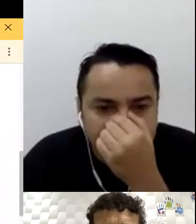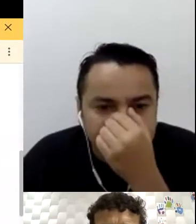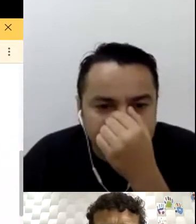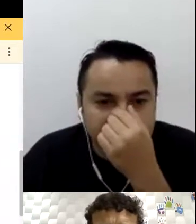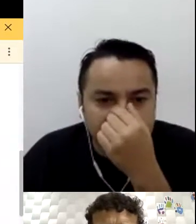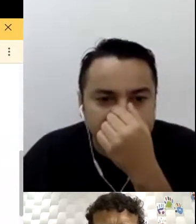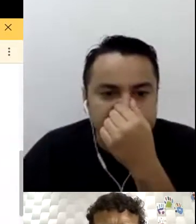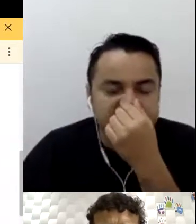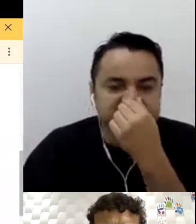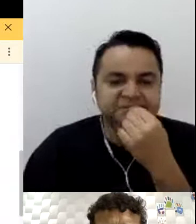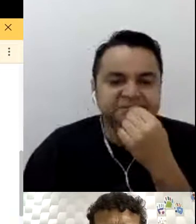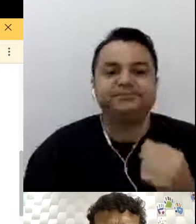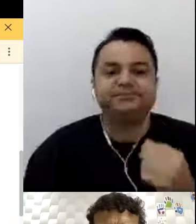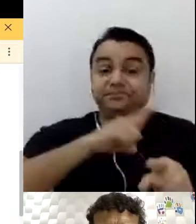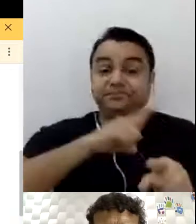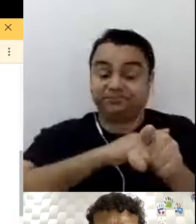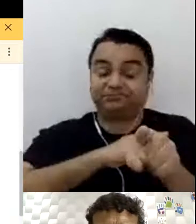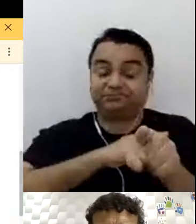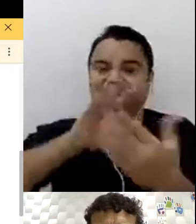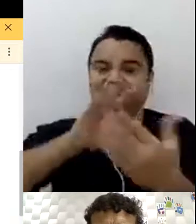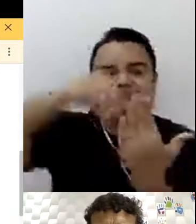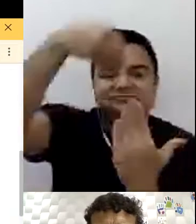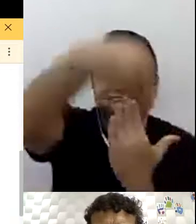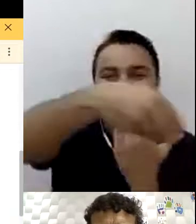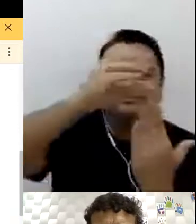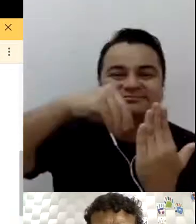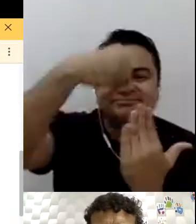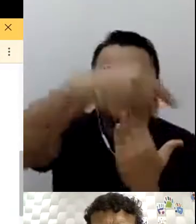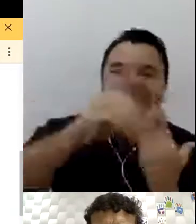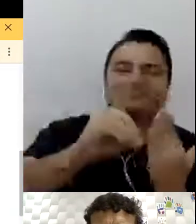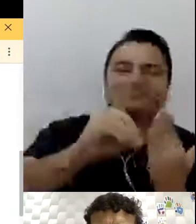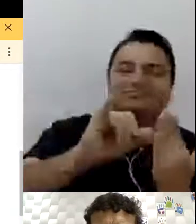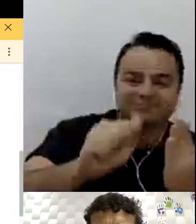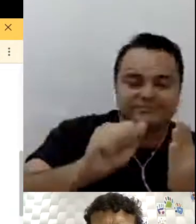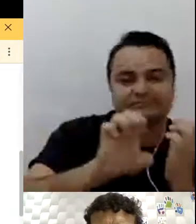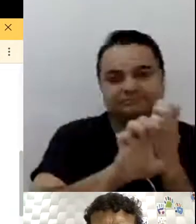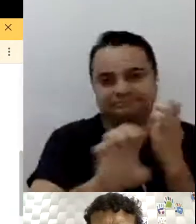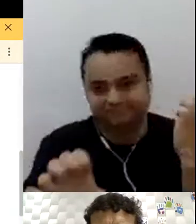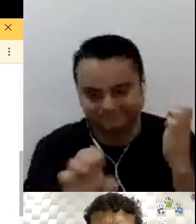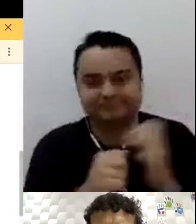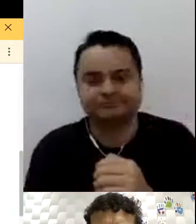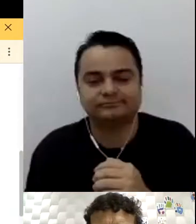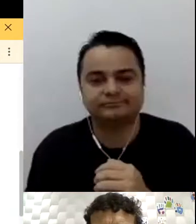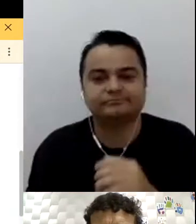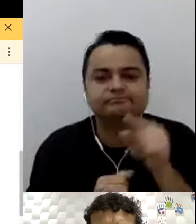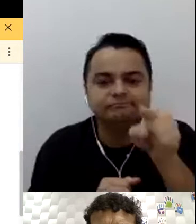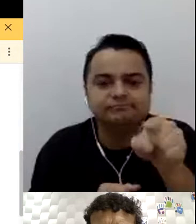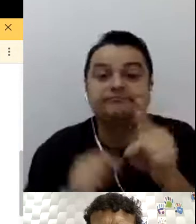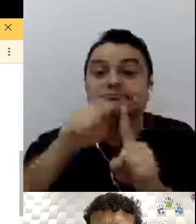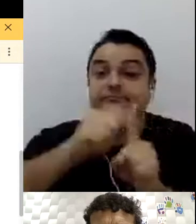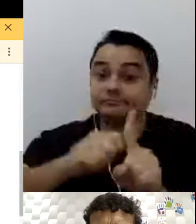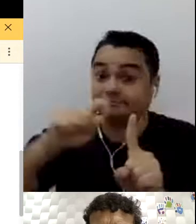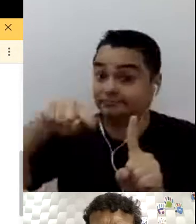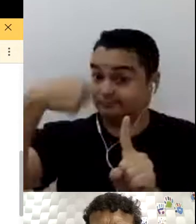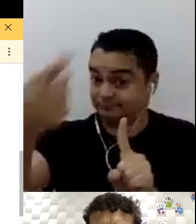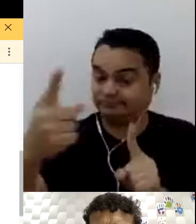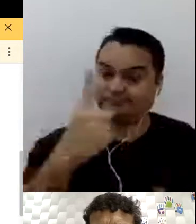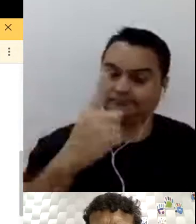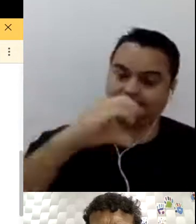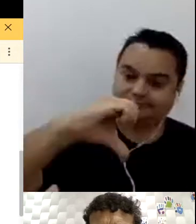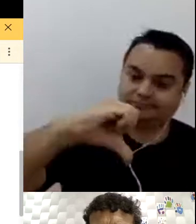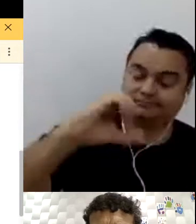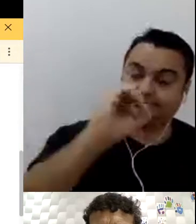eventos. Então, falando aqui, né, do calendário de engenharia, então, no mês que vem, no dia 19 de outubro, a